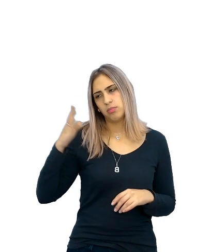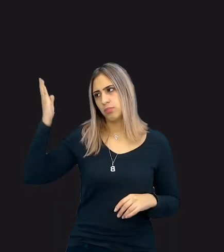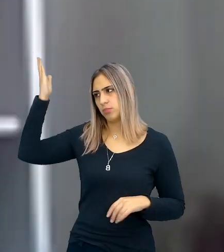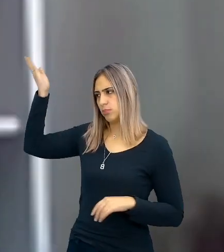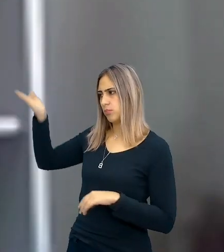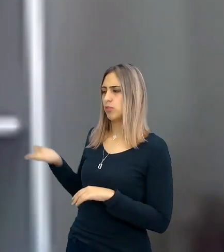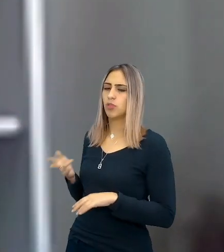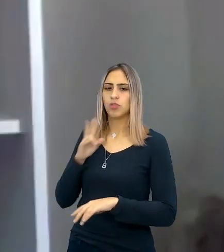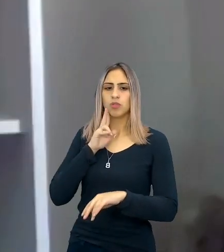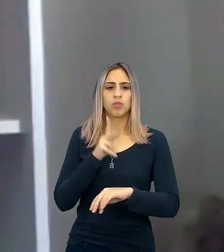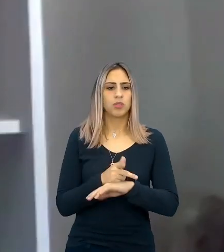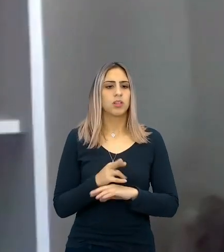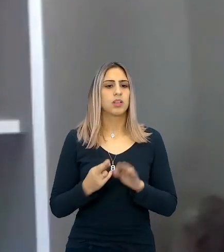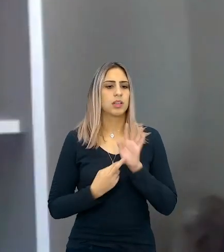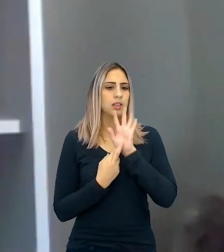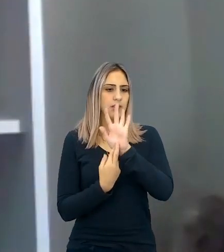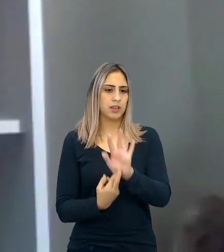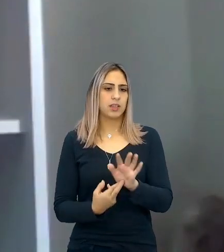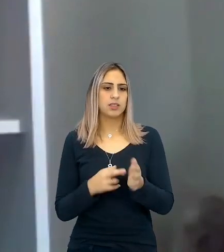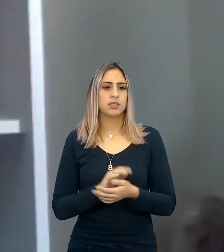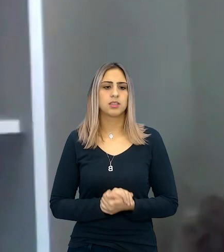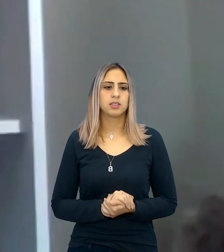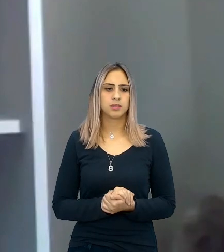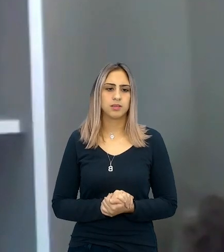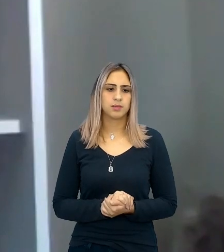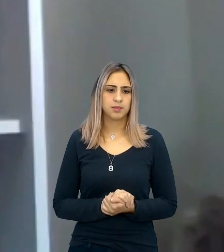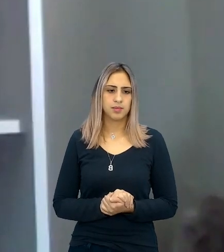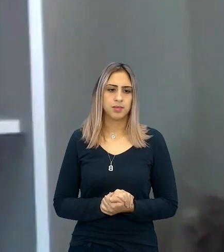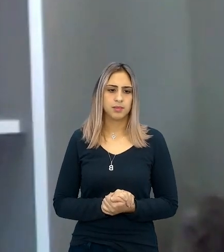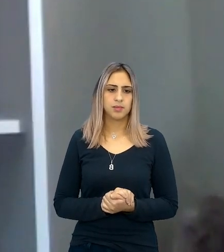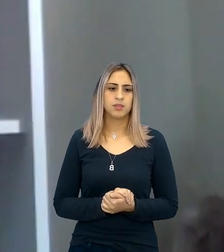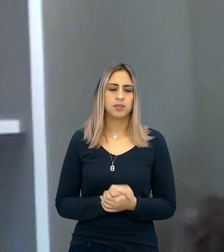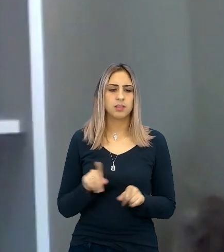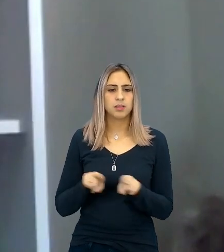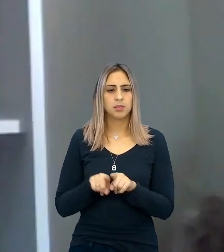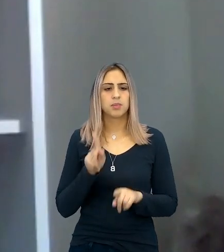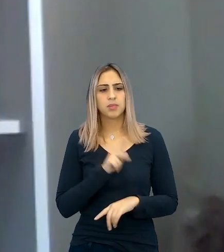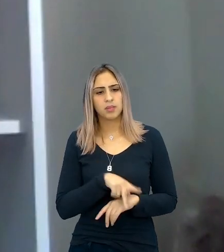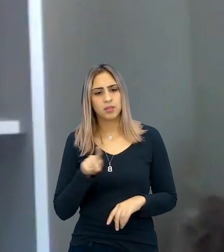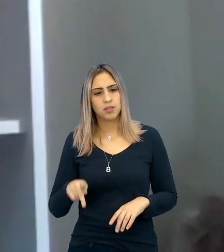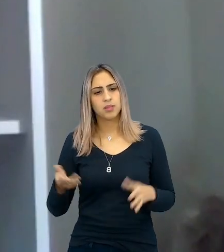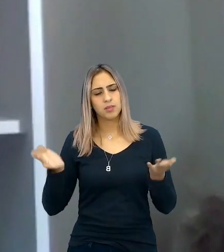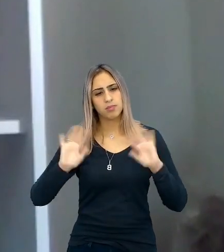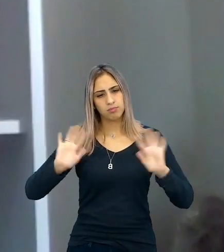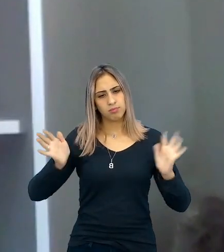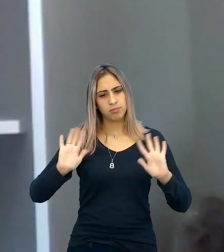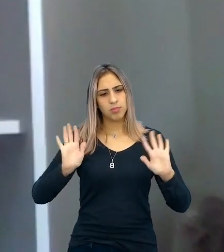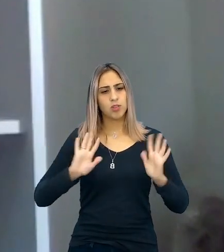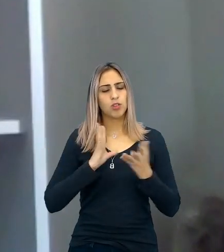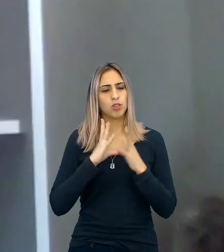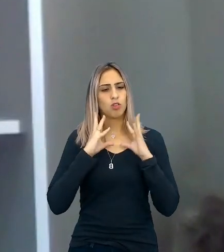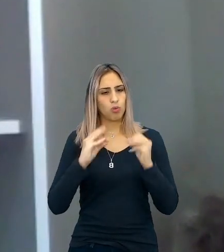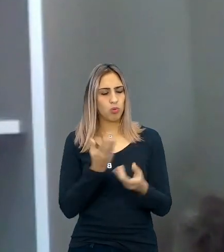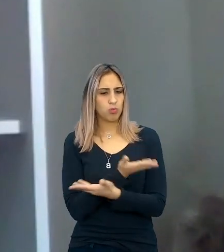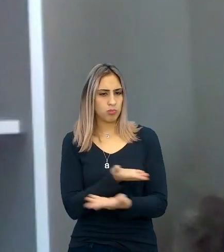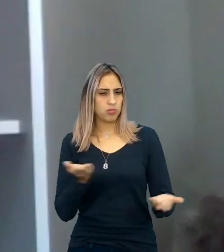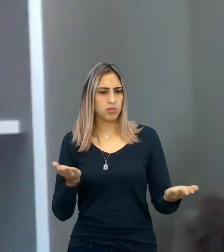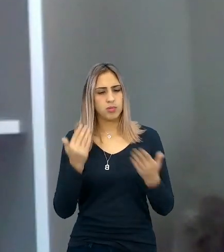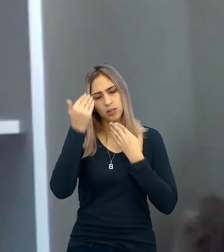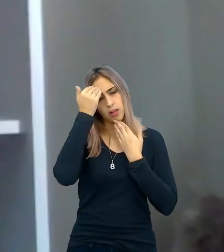no vídeo as nossas referências, né? E também, professores, despedindo-me aqui de todos